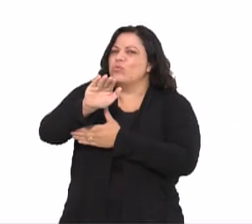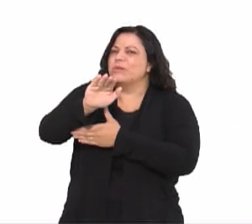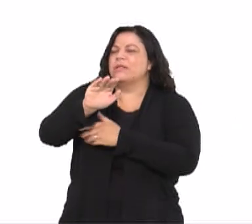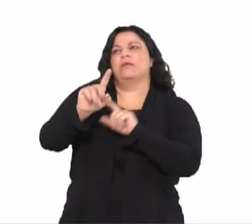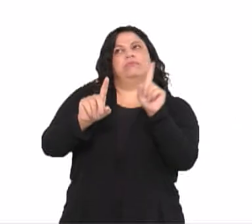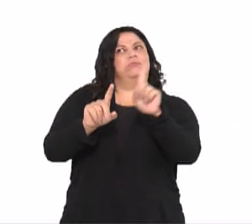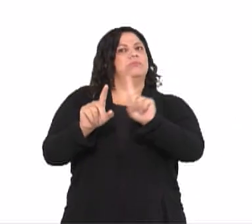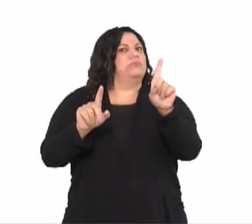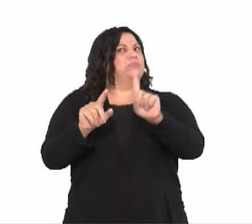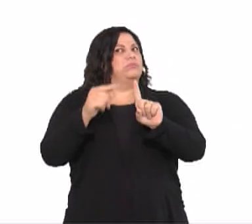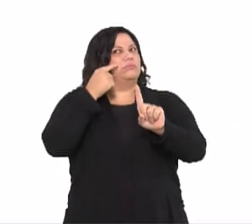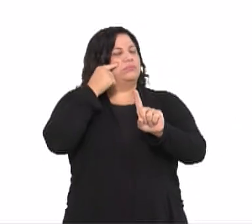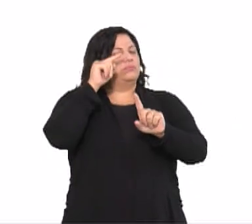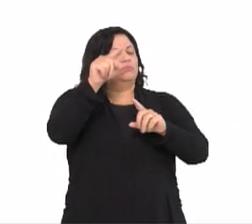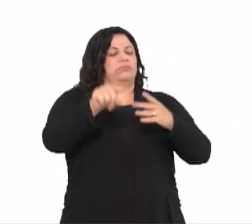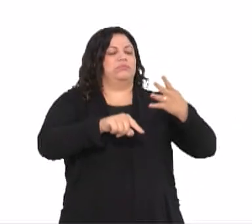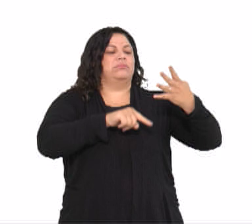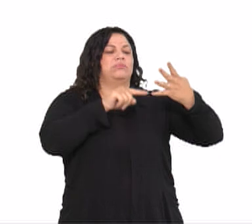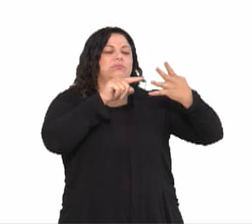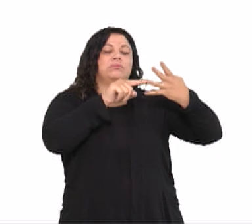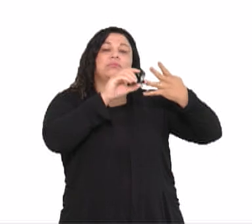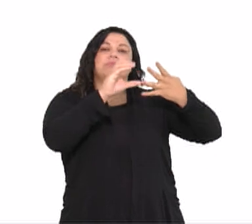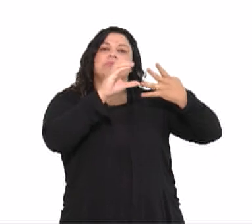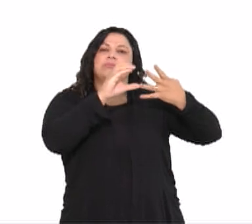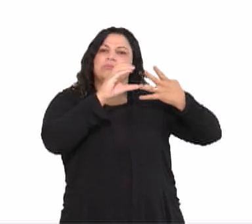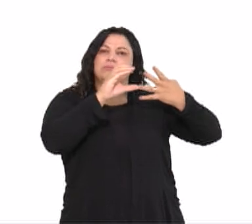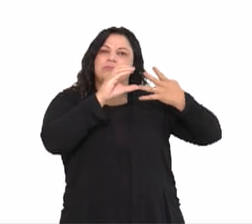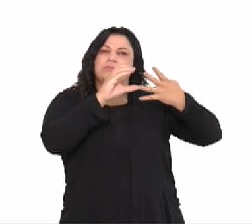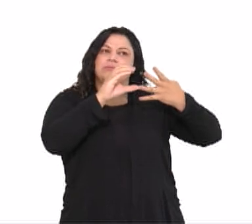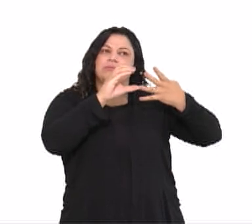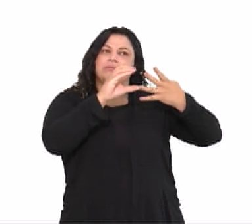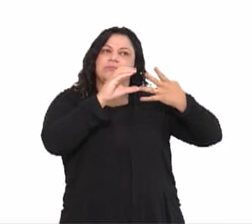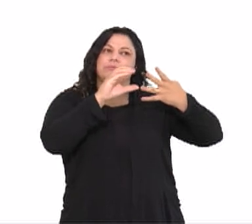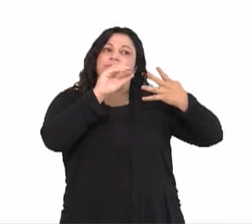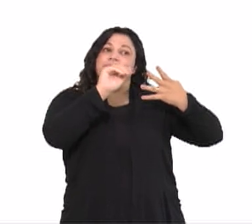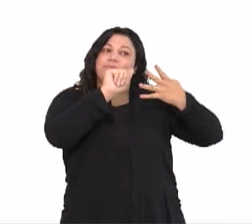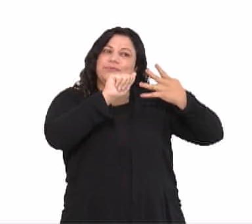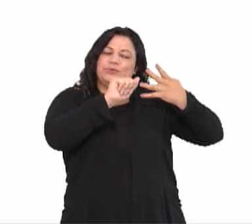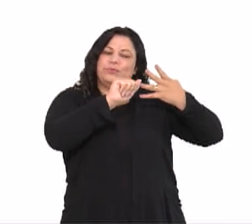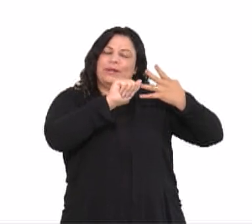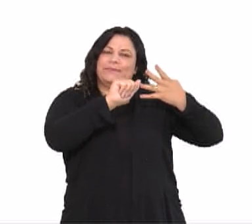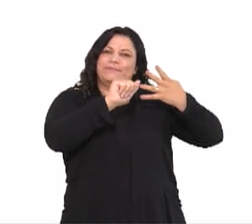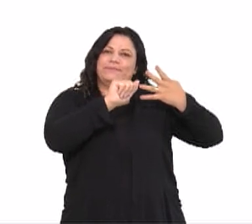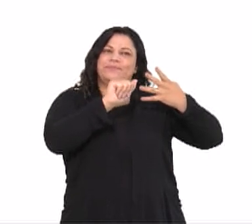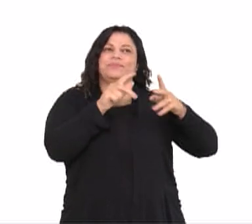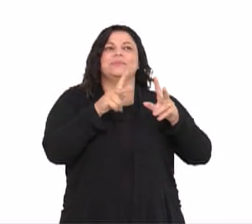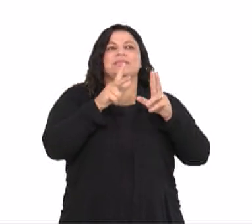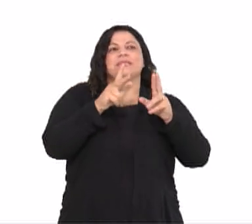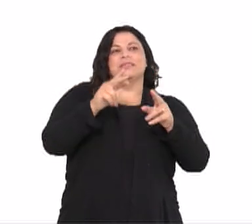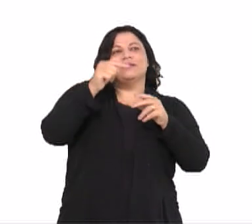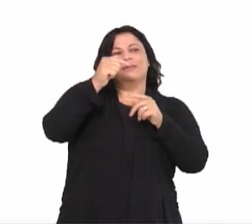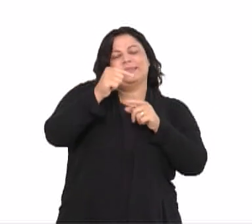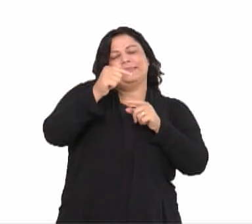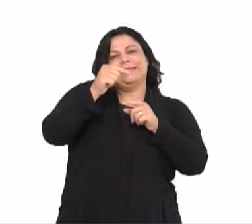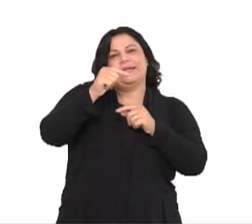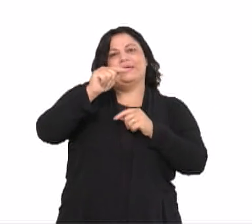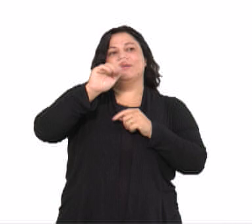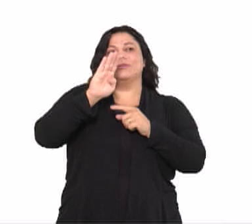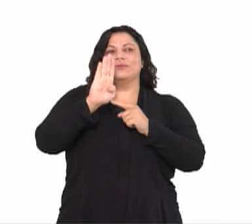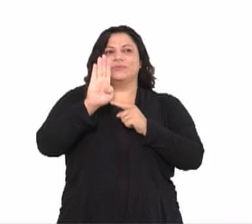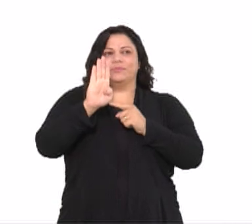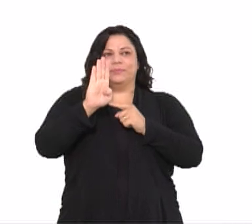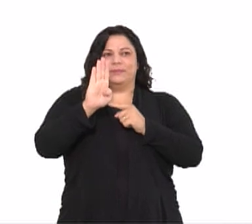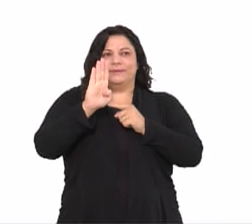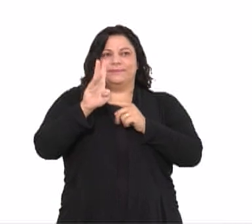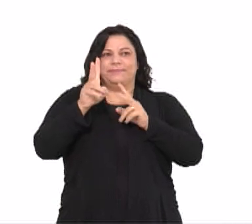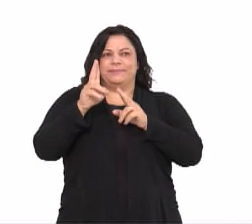A resposta correta está ali na letra C. O A com o valor 7, o B com o valor menos 9 e o C com o